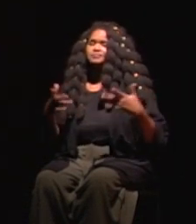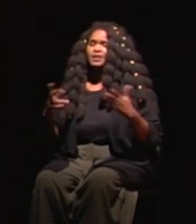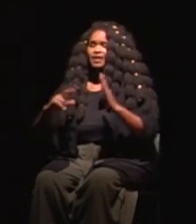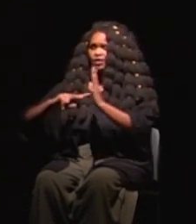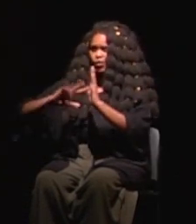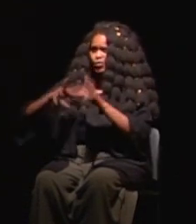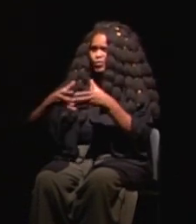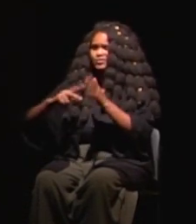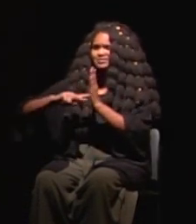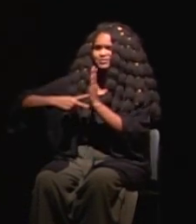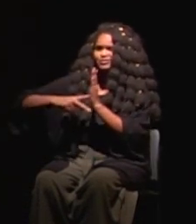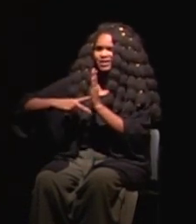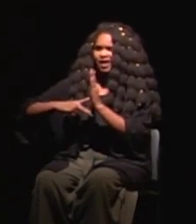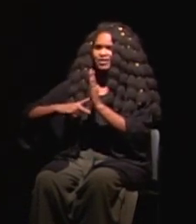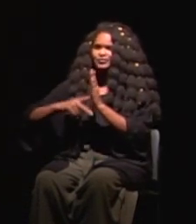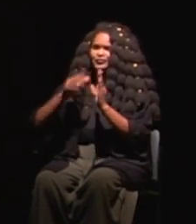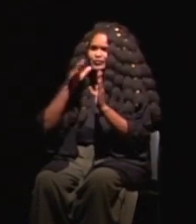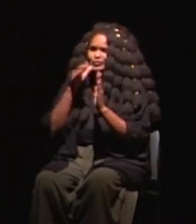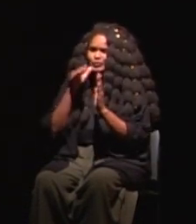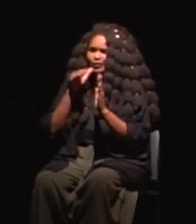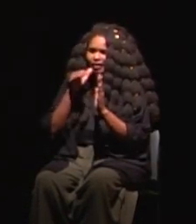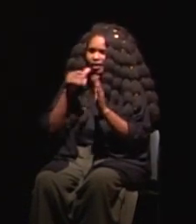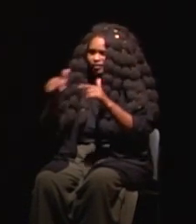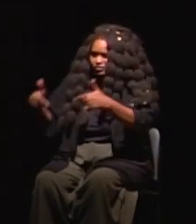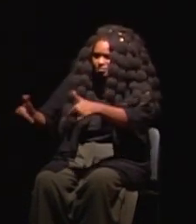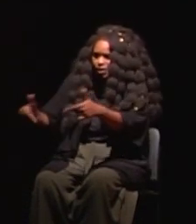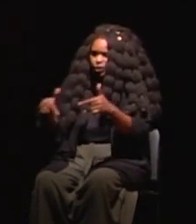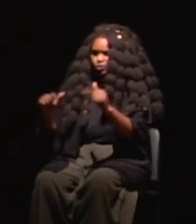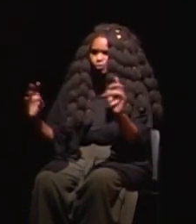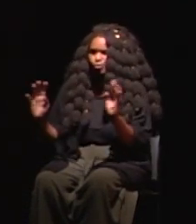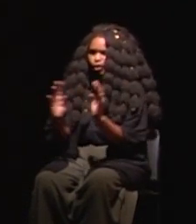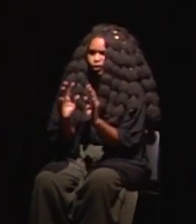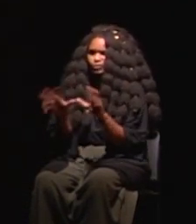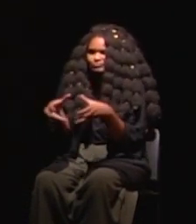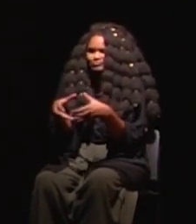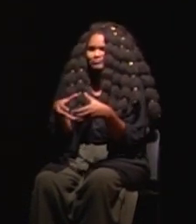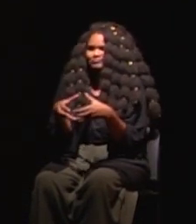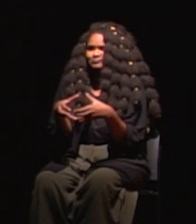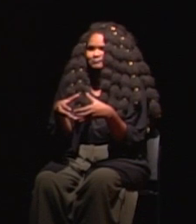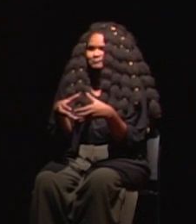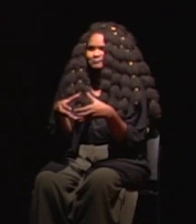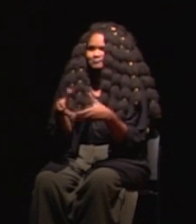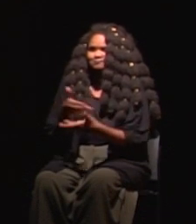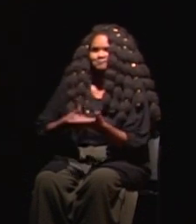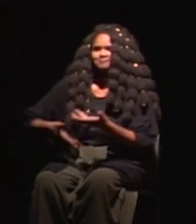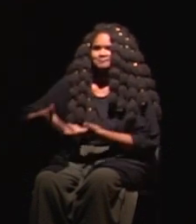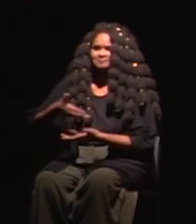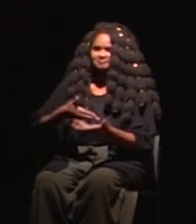de operários, de trabalhadores.